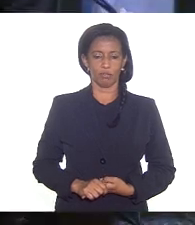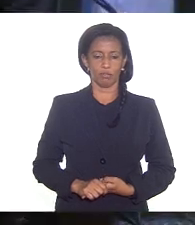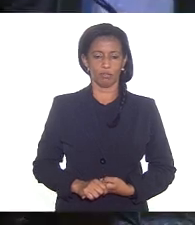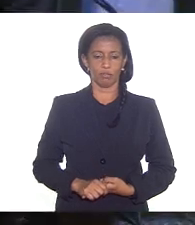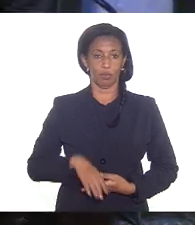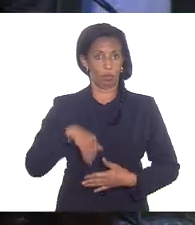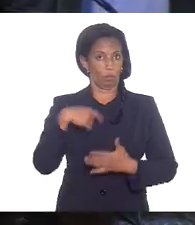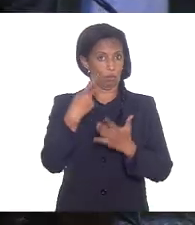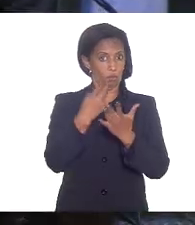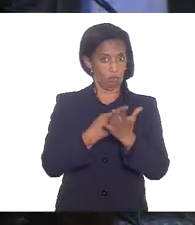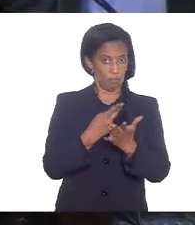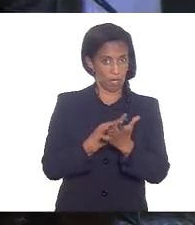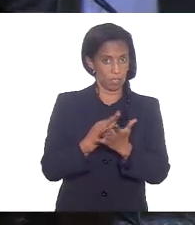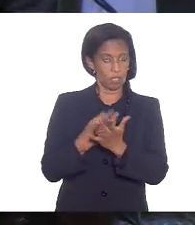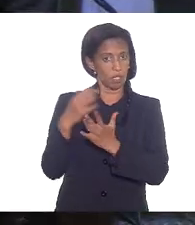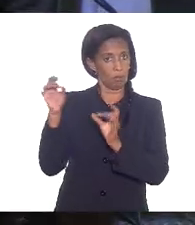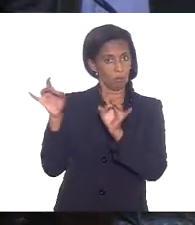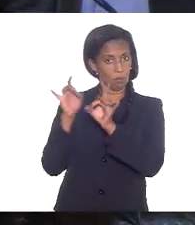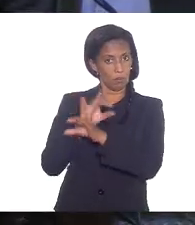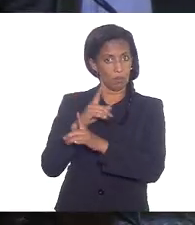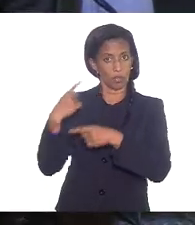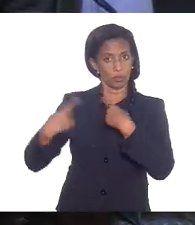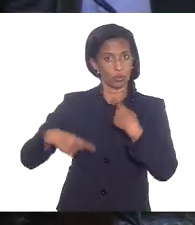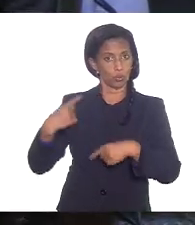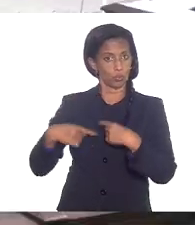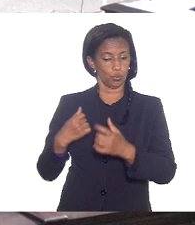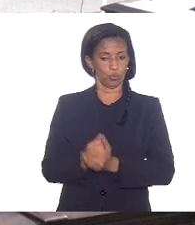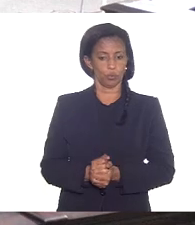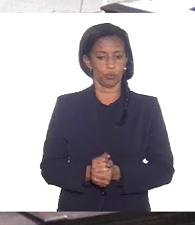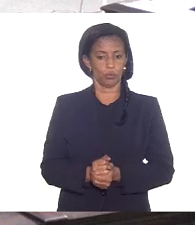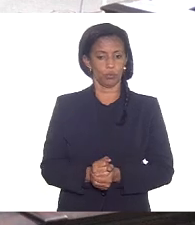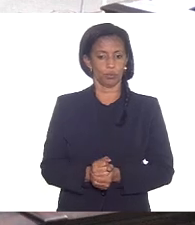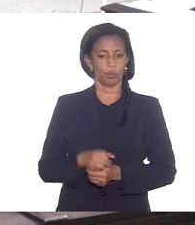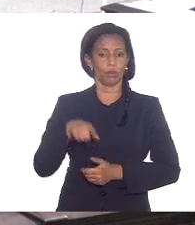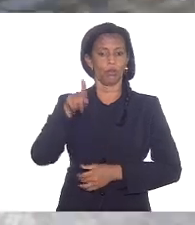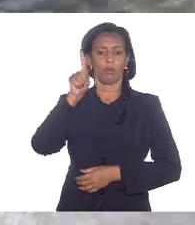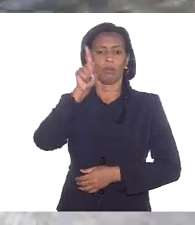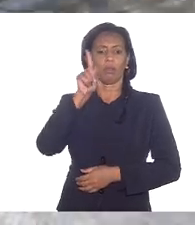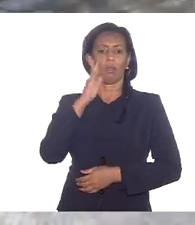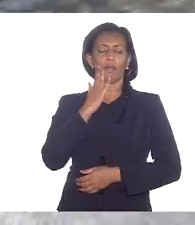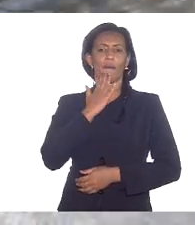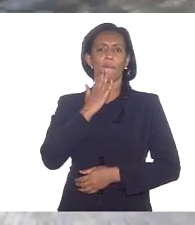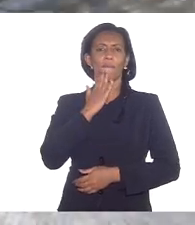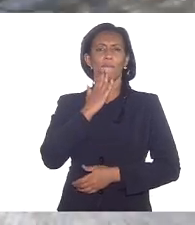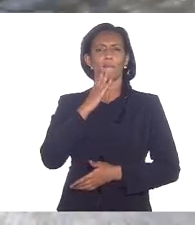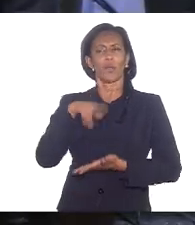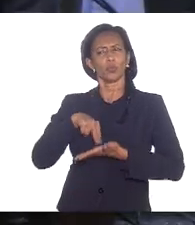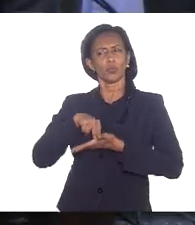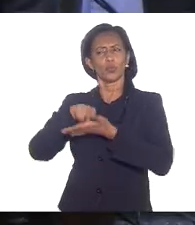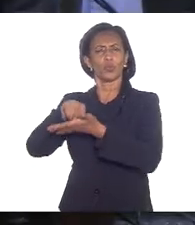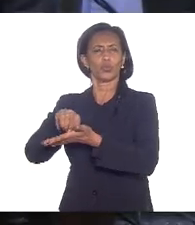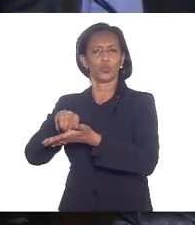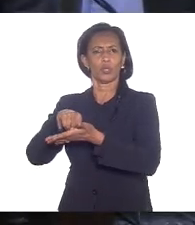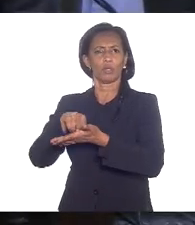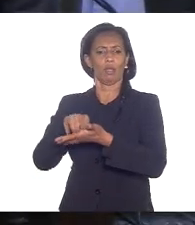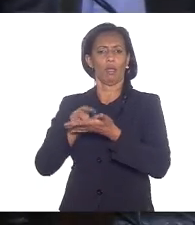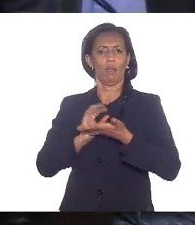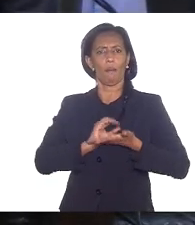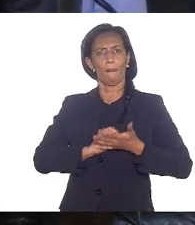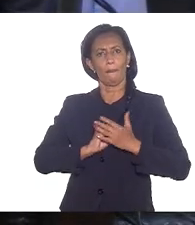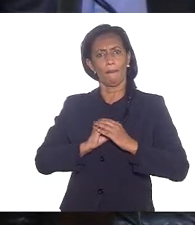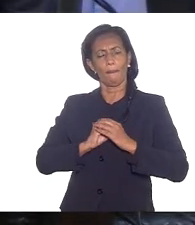e Como parecer emitido em discussão eu queria sustentar derrubá-lo do velcro obrigado a encaminhar